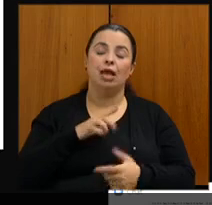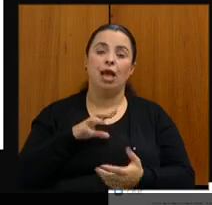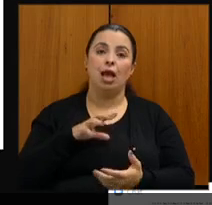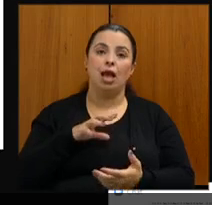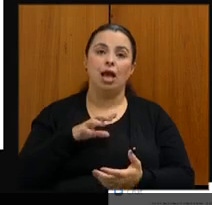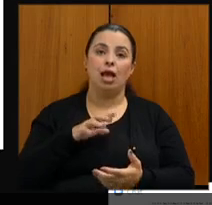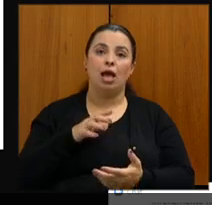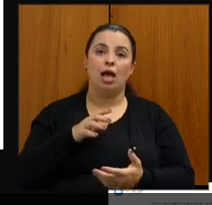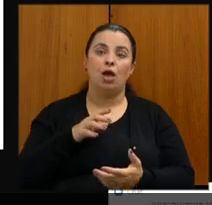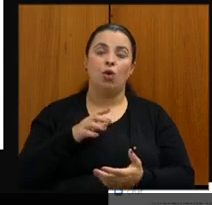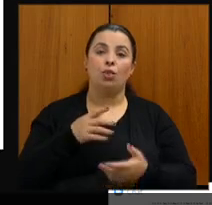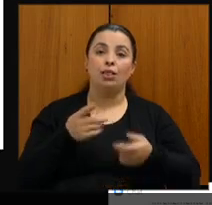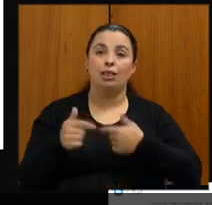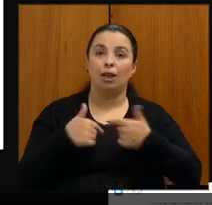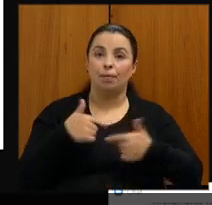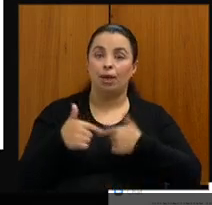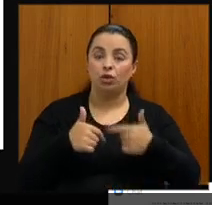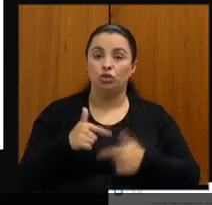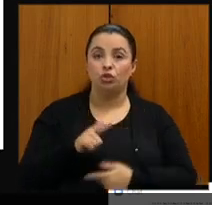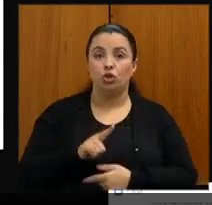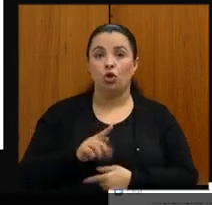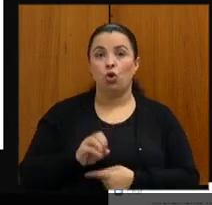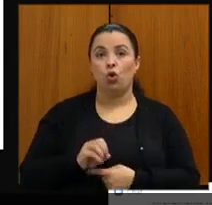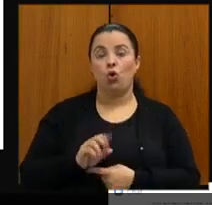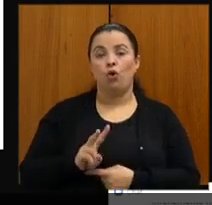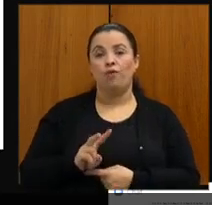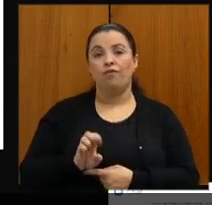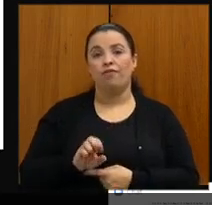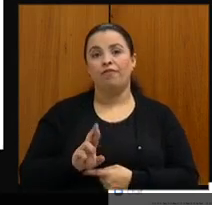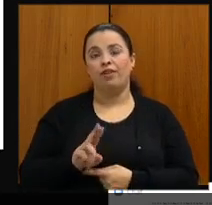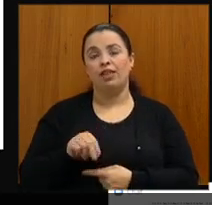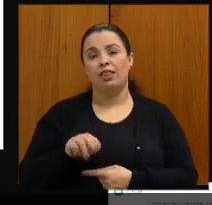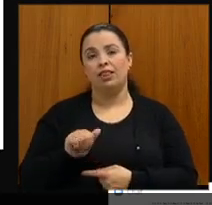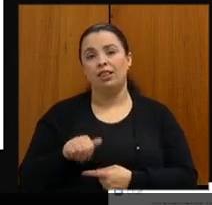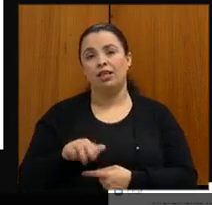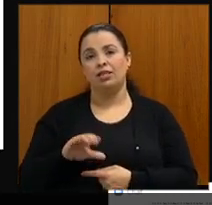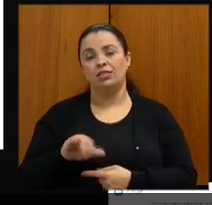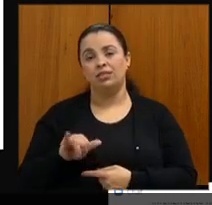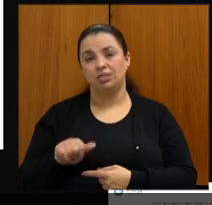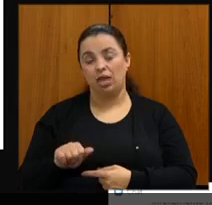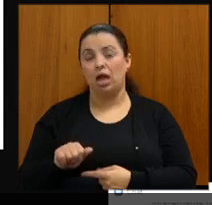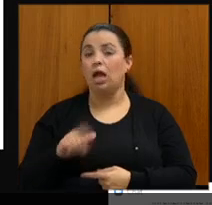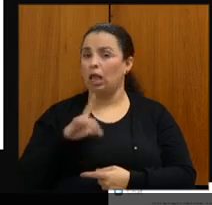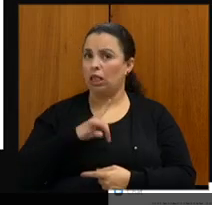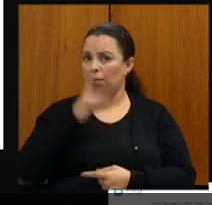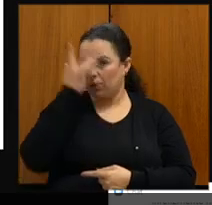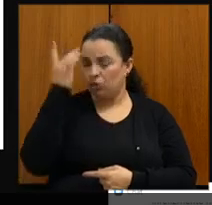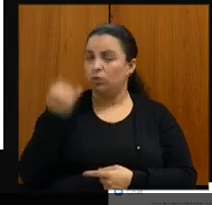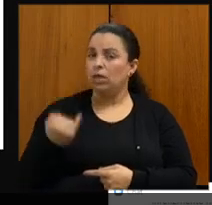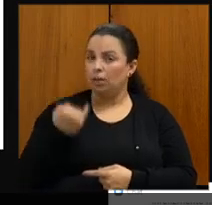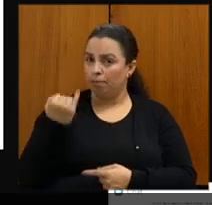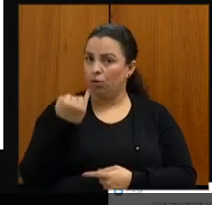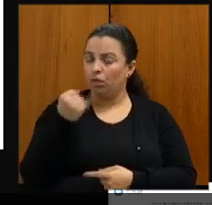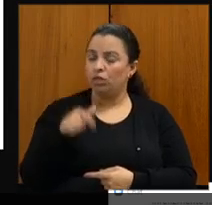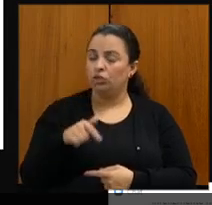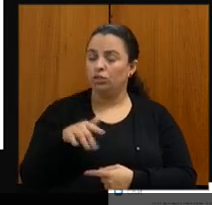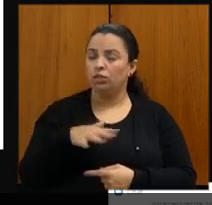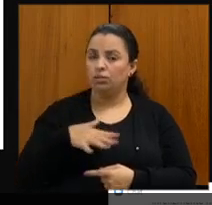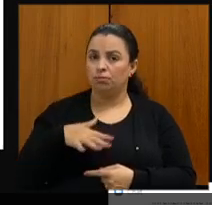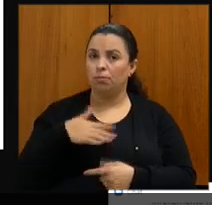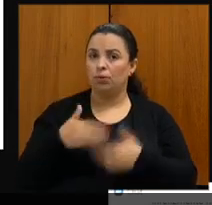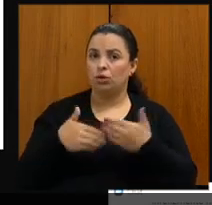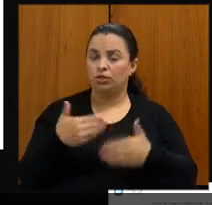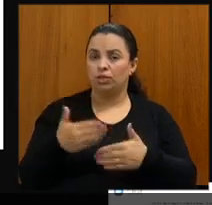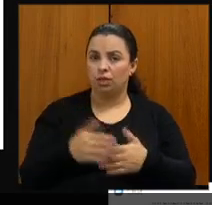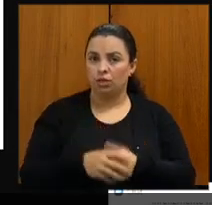trabalho de governança que é representado pelos seguintes atores e aí nós temos atores muito importantes nesse processo Porque